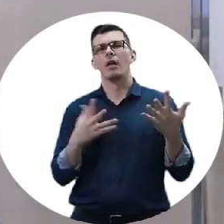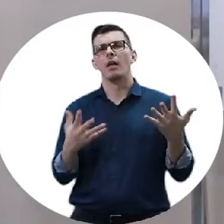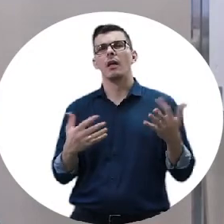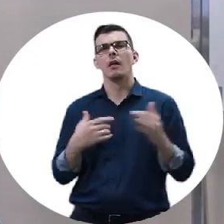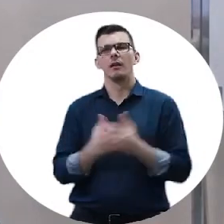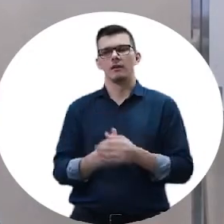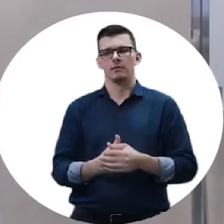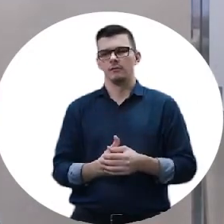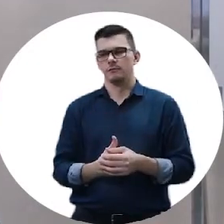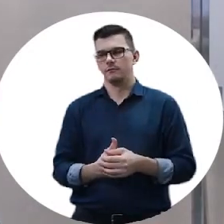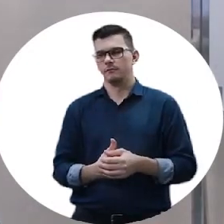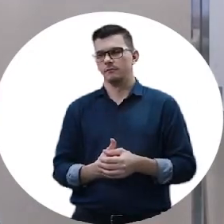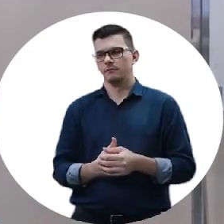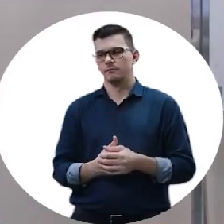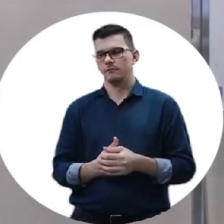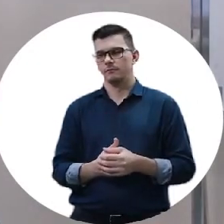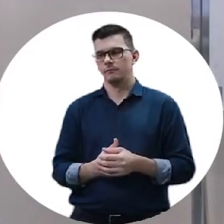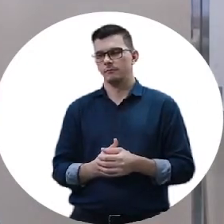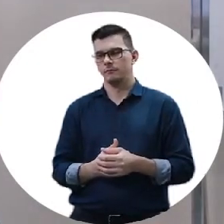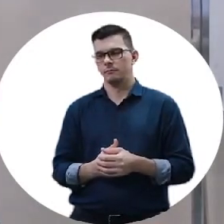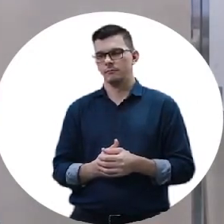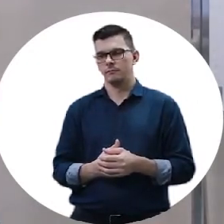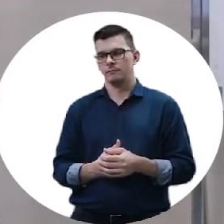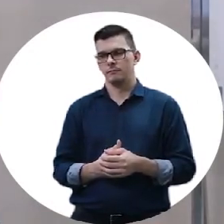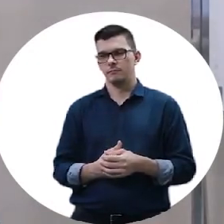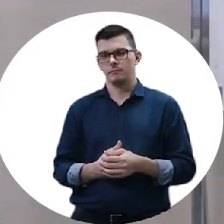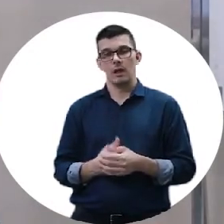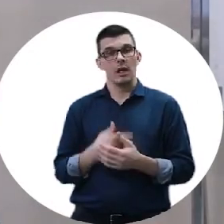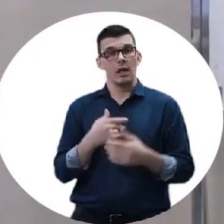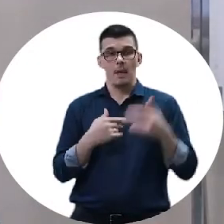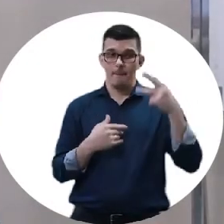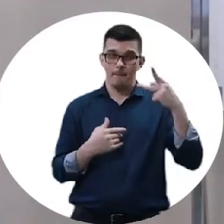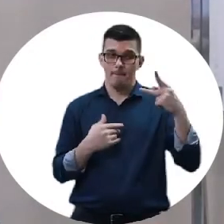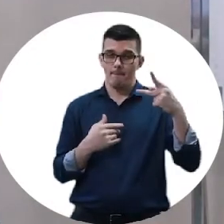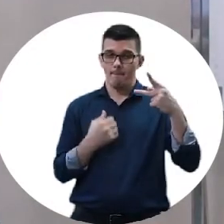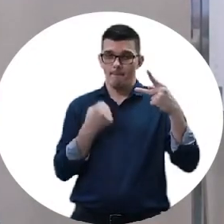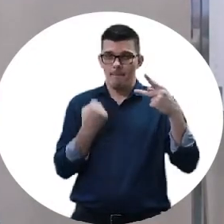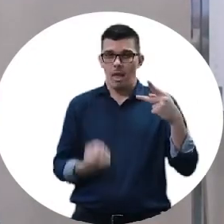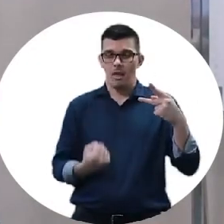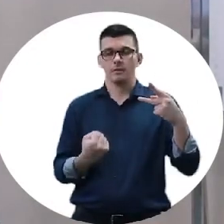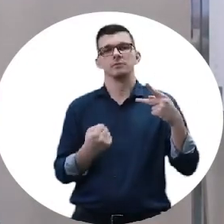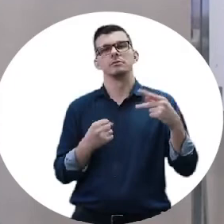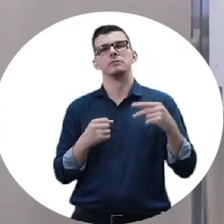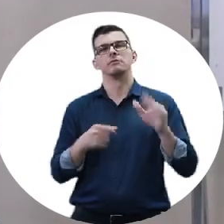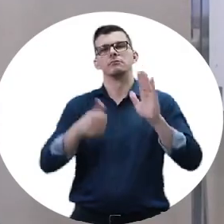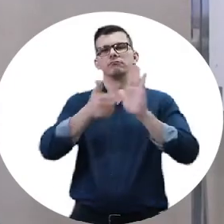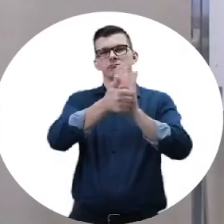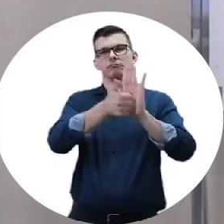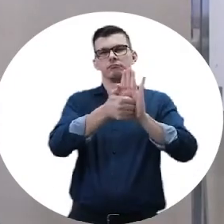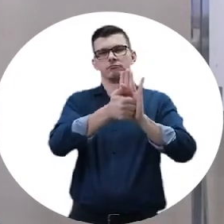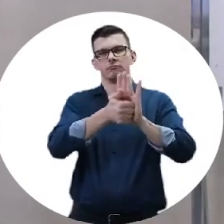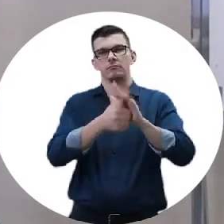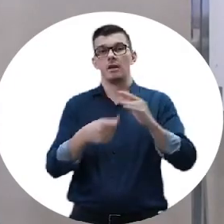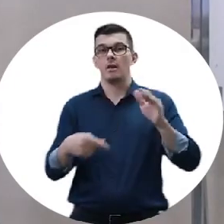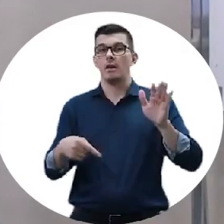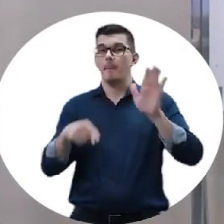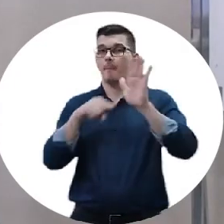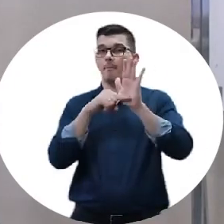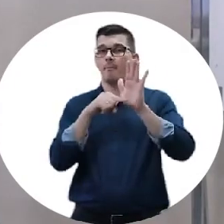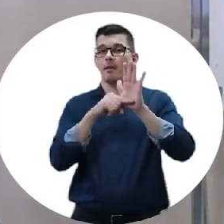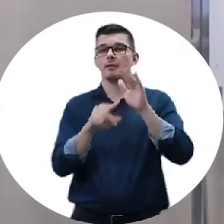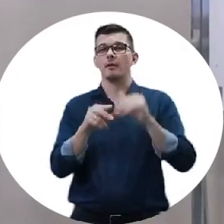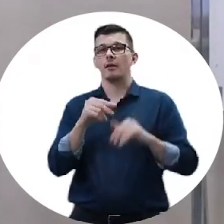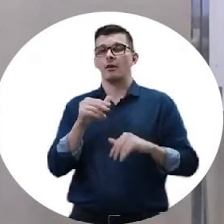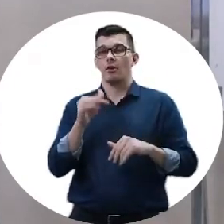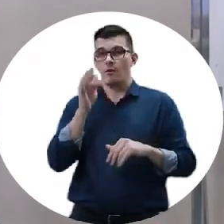vou falar que esse sentido aqui é o sentido positivo. Então, o peso é positivo, menos a força